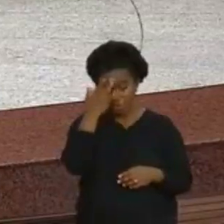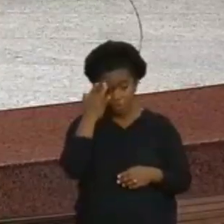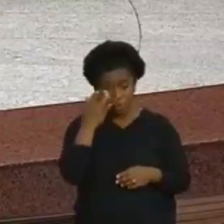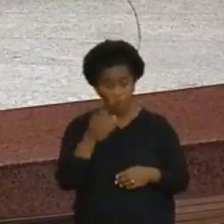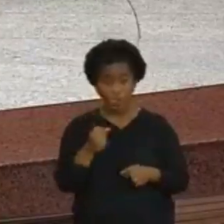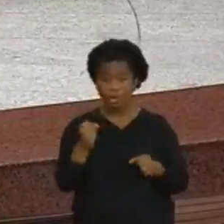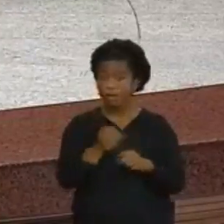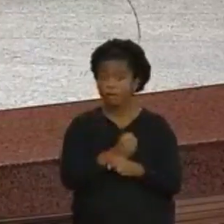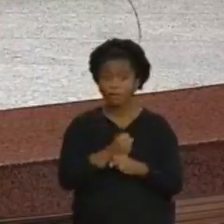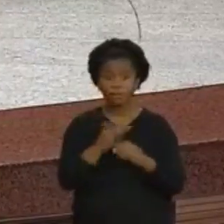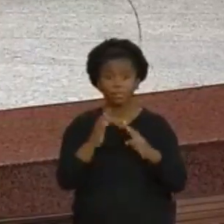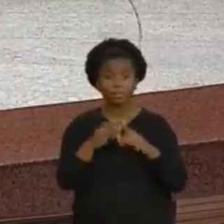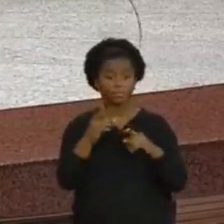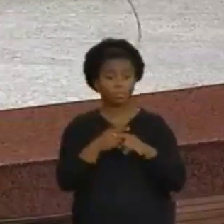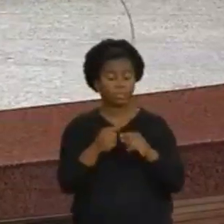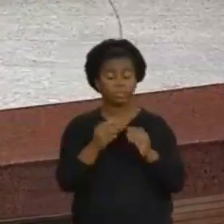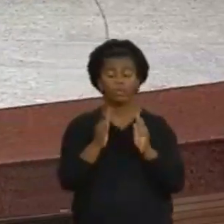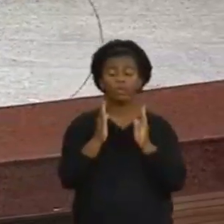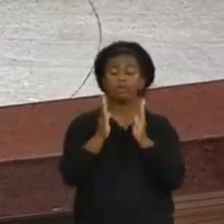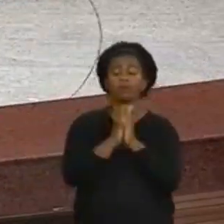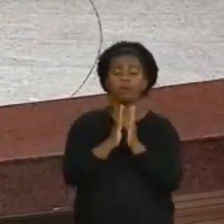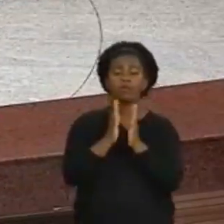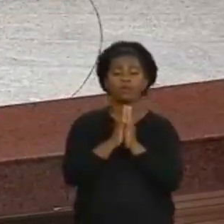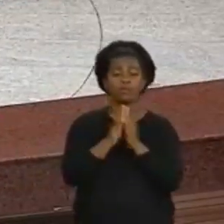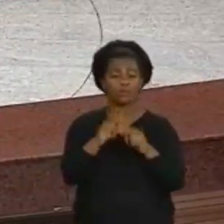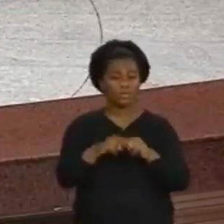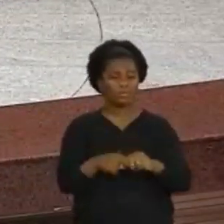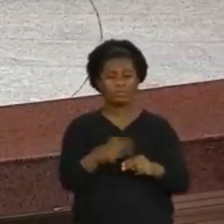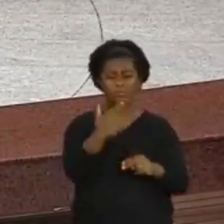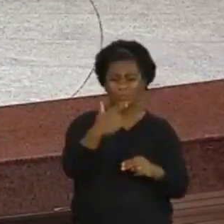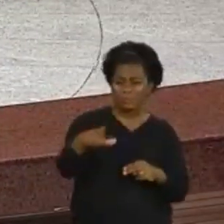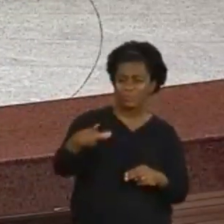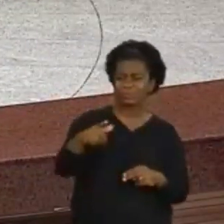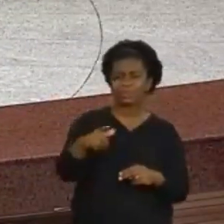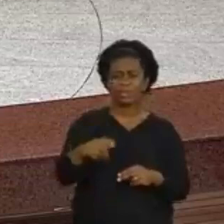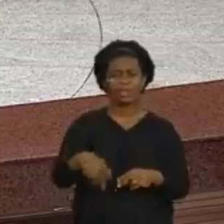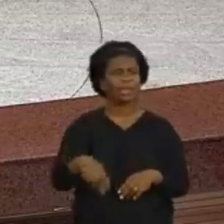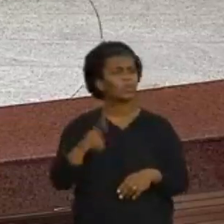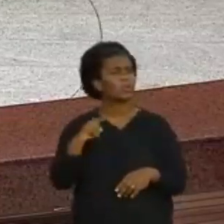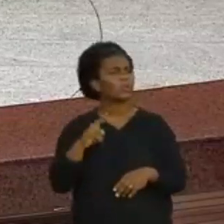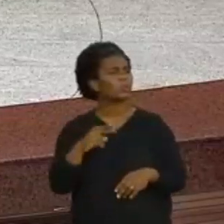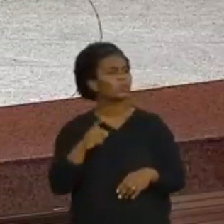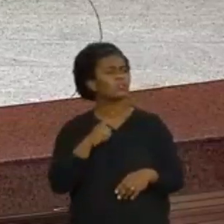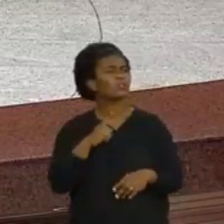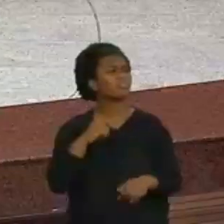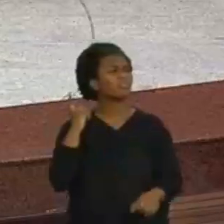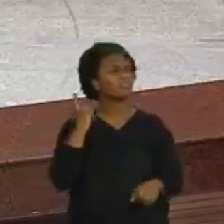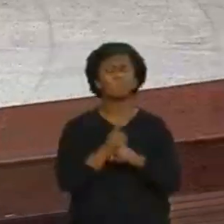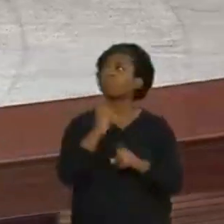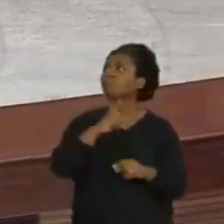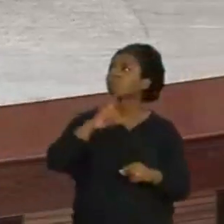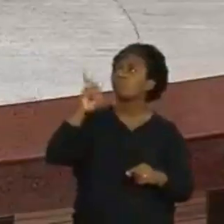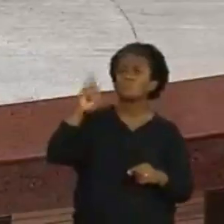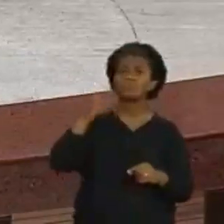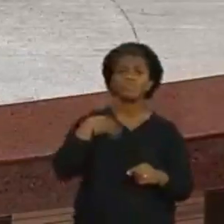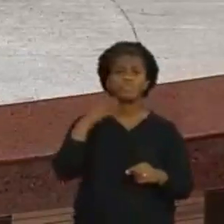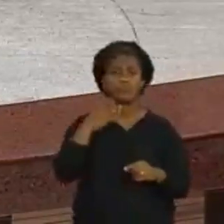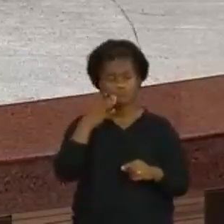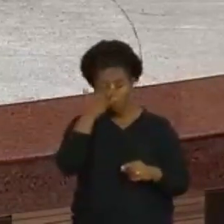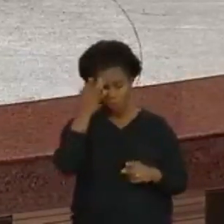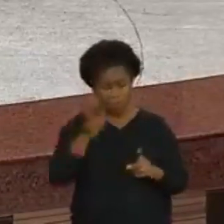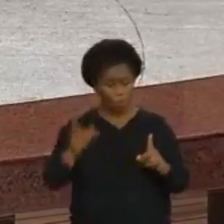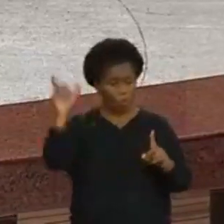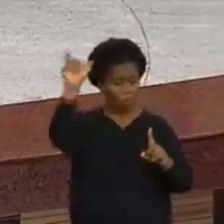outros. Não, eu quero meu marido, eu quero meu marido. Aí não teve encontro com Deus, não recebeu o Espírito Santo. Eu já vi gente manifestando